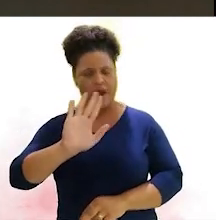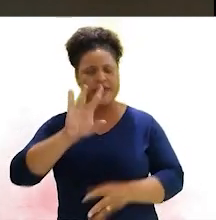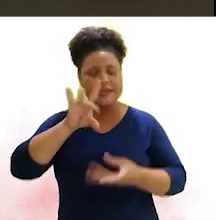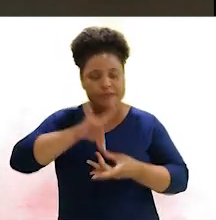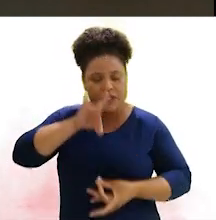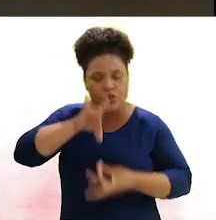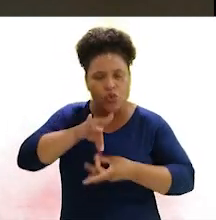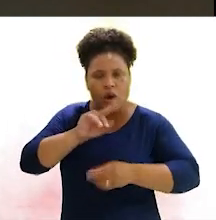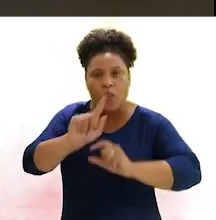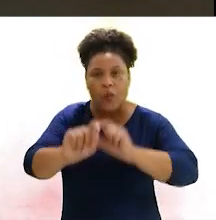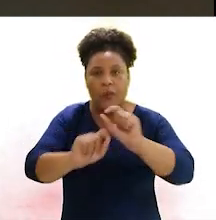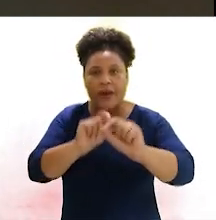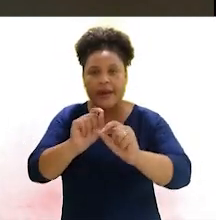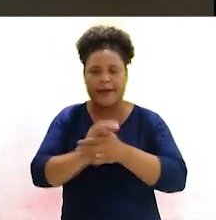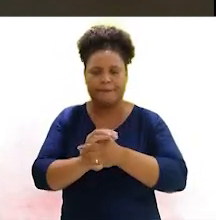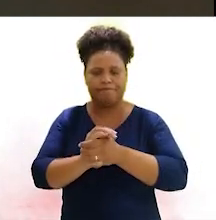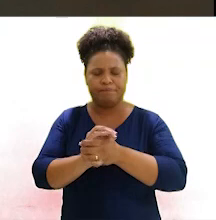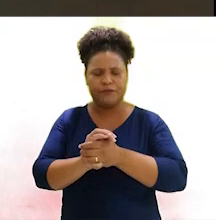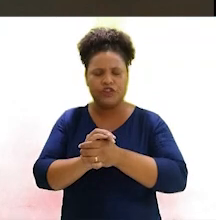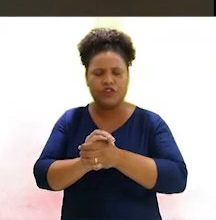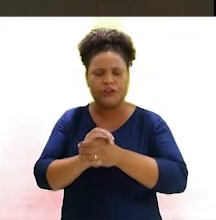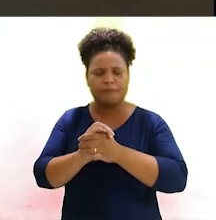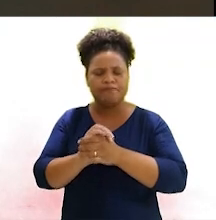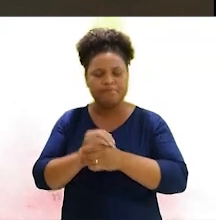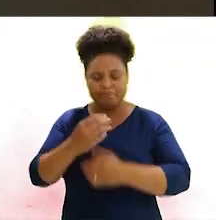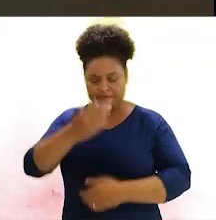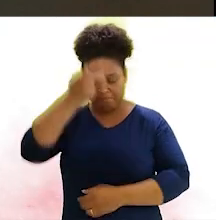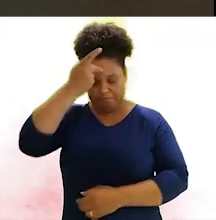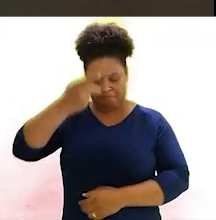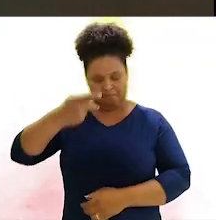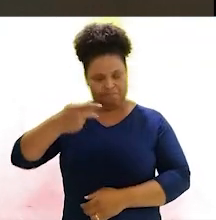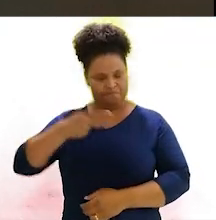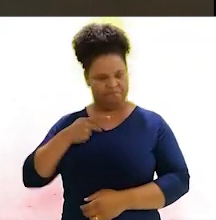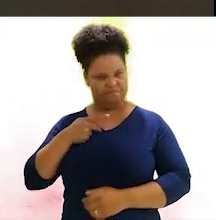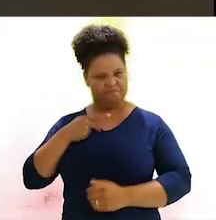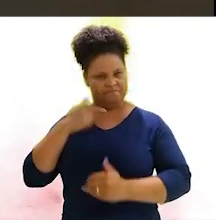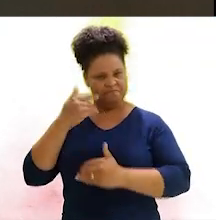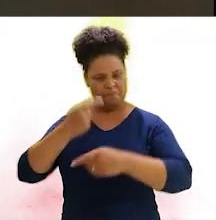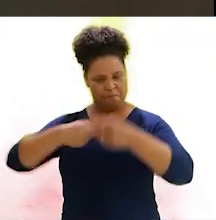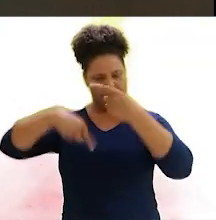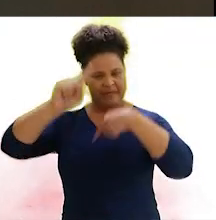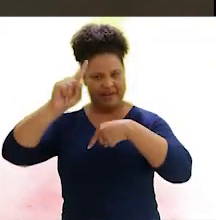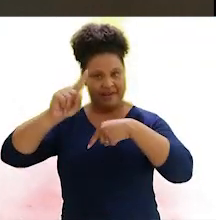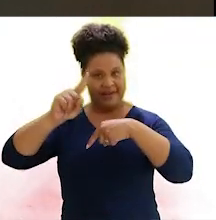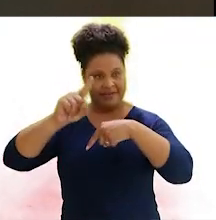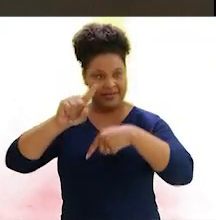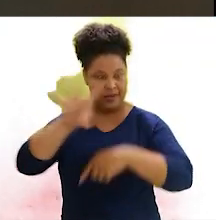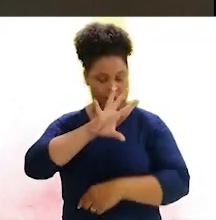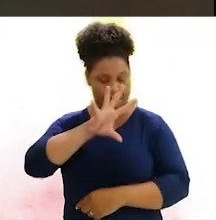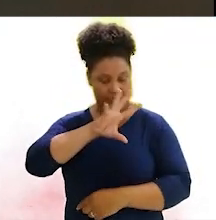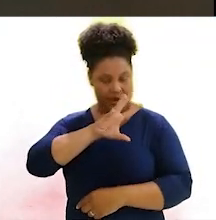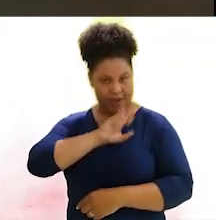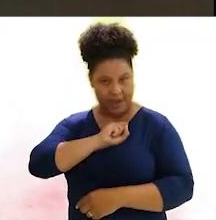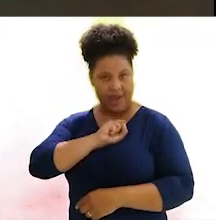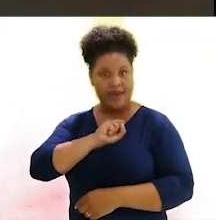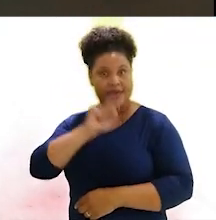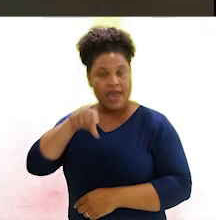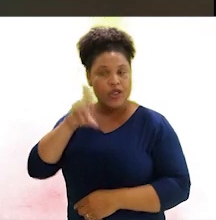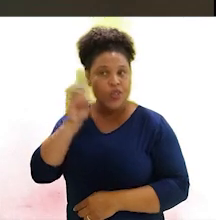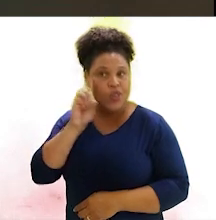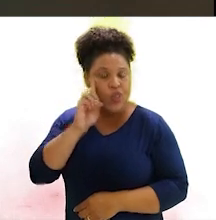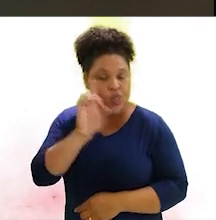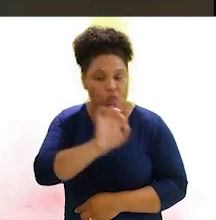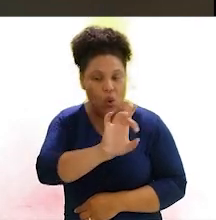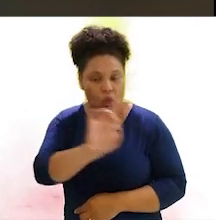sentido de evolução pessoal eu amo e as que amam e fazem desse amor uma prática diária